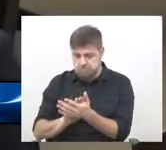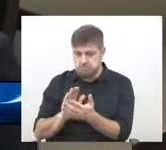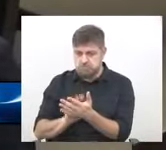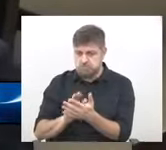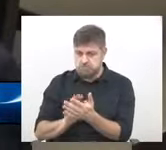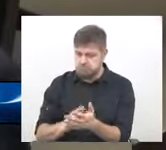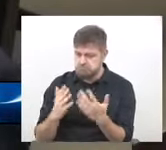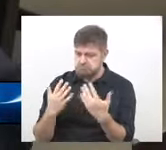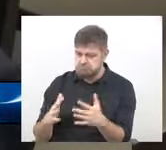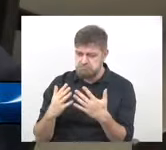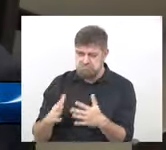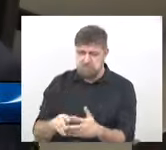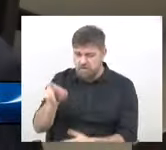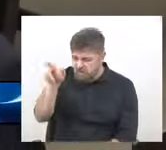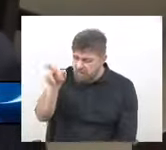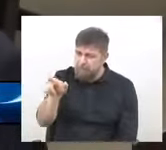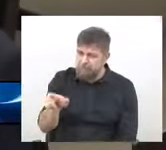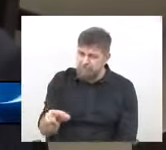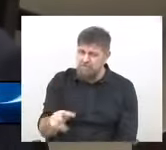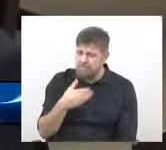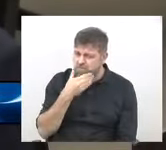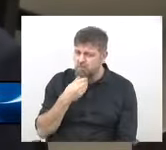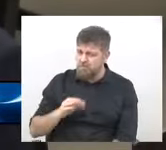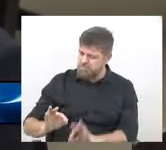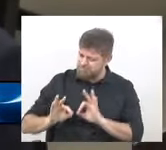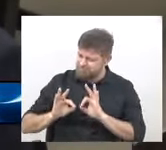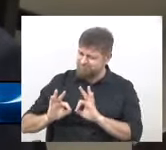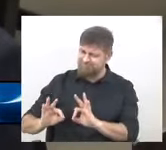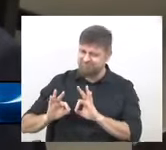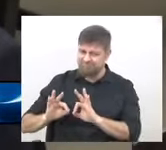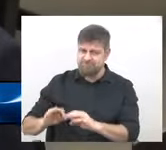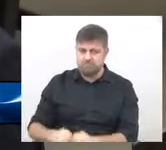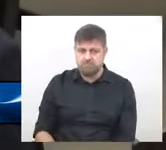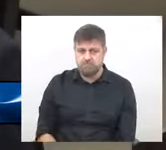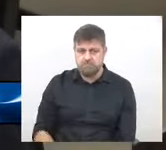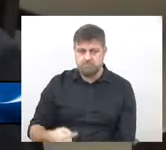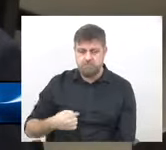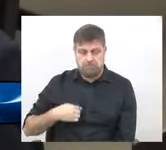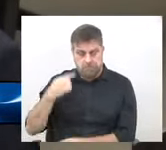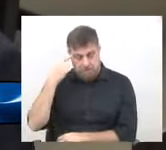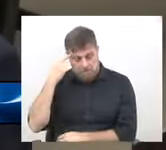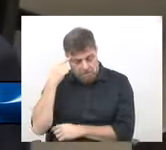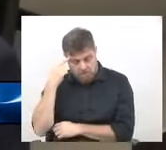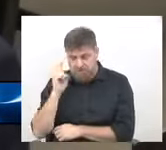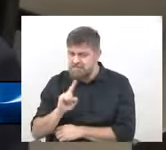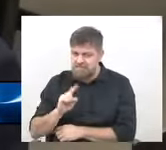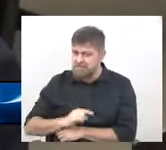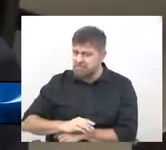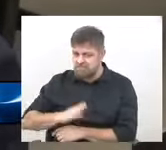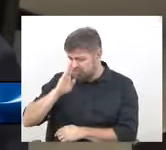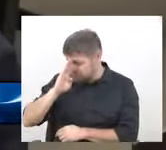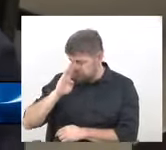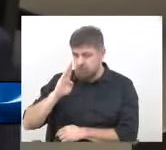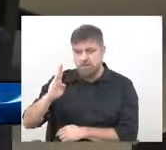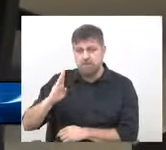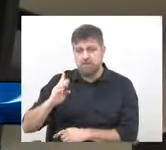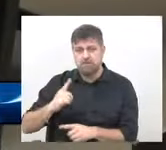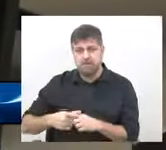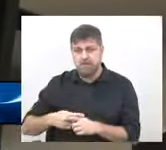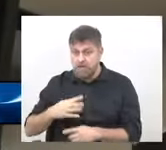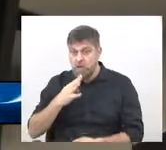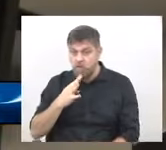um grande homem do nosso município, eu não pensei duas vezes, porque eu